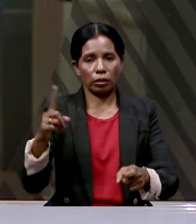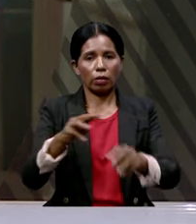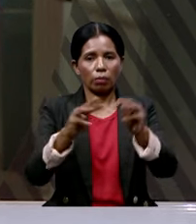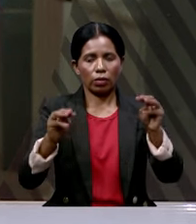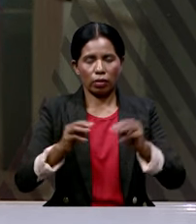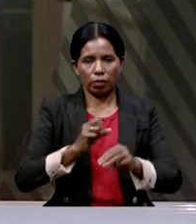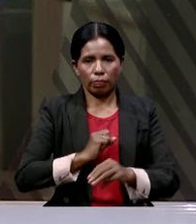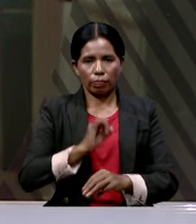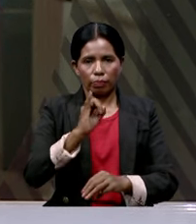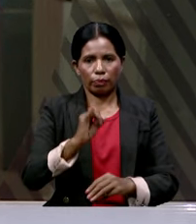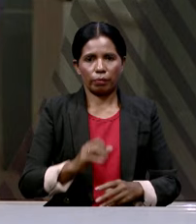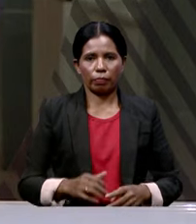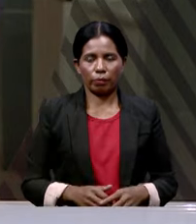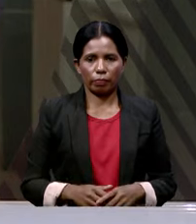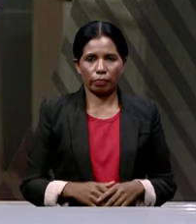Munisipiu Covalima.